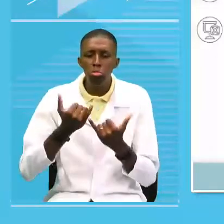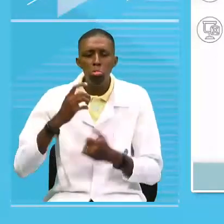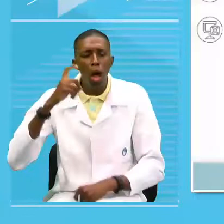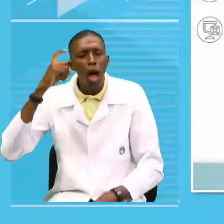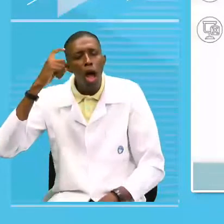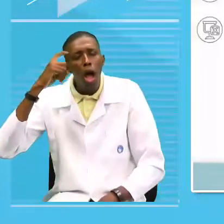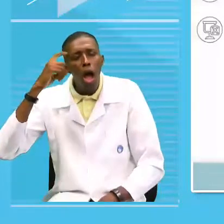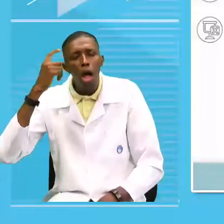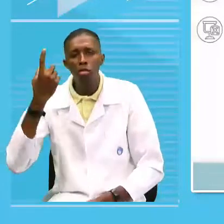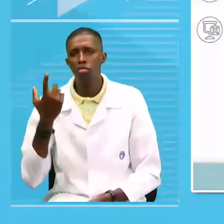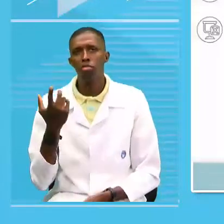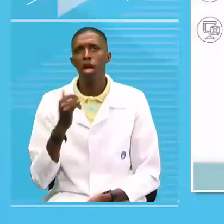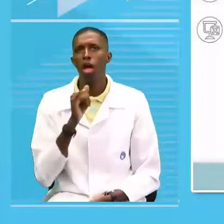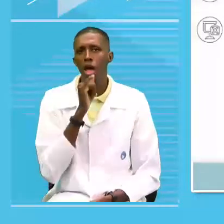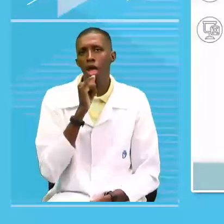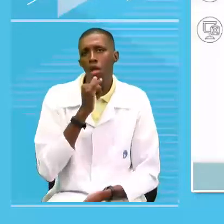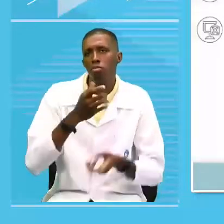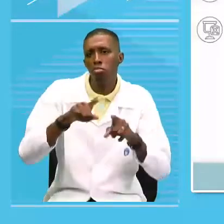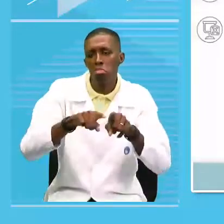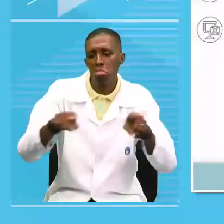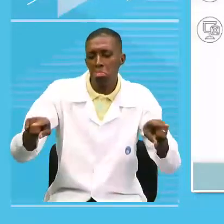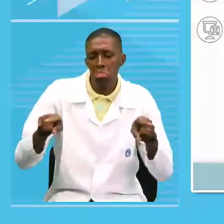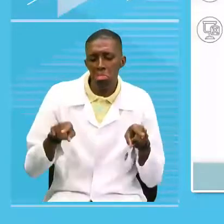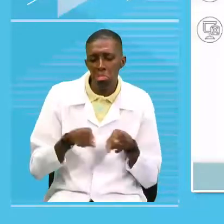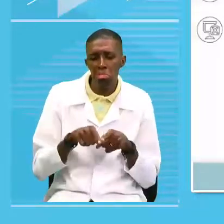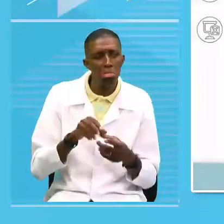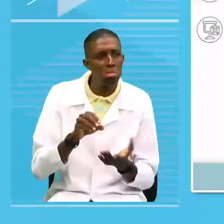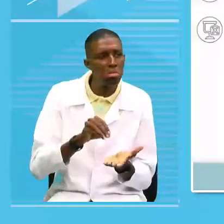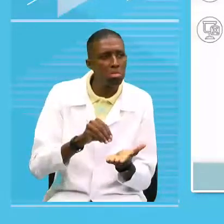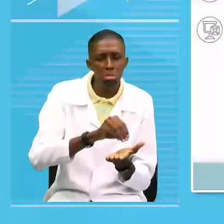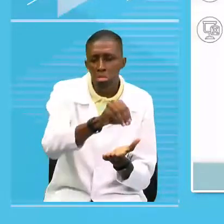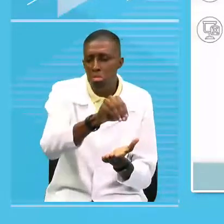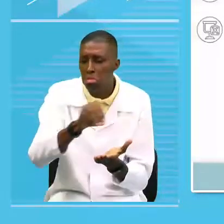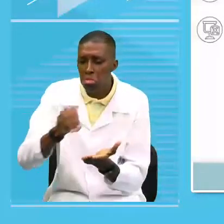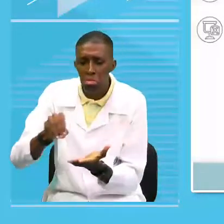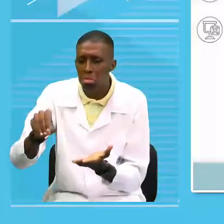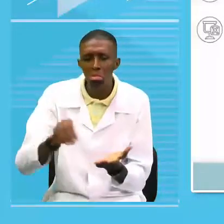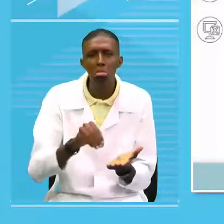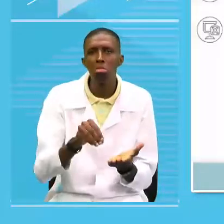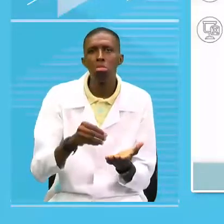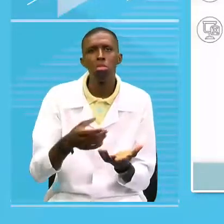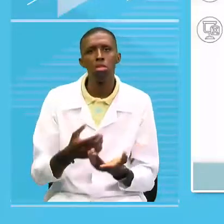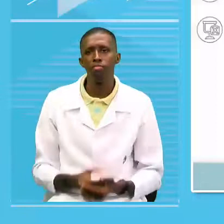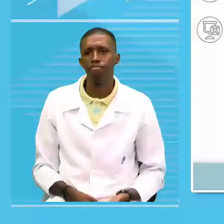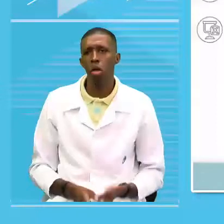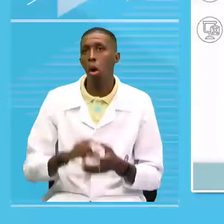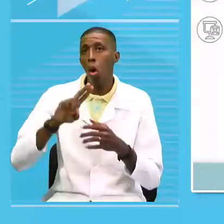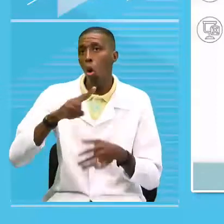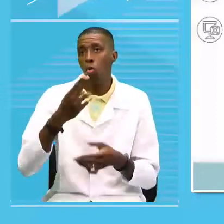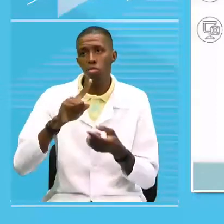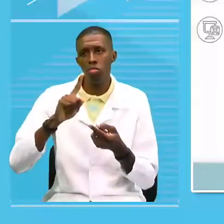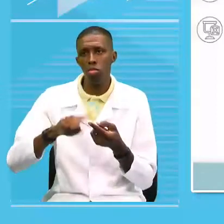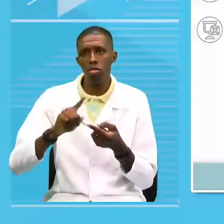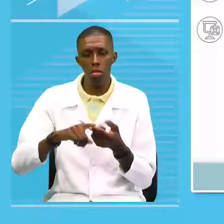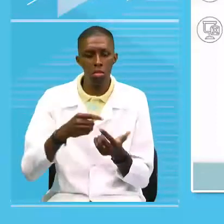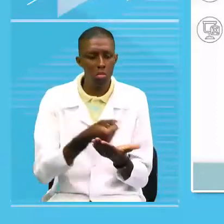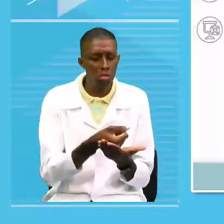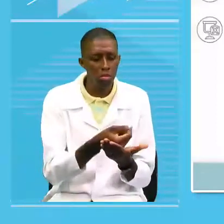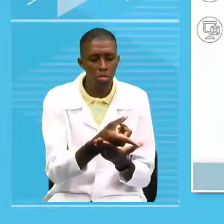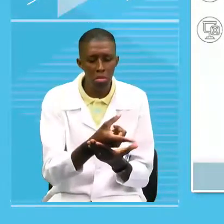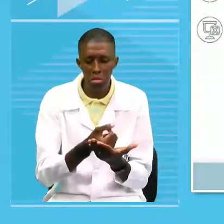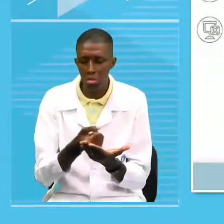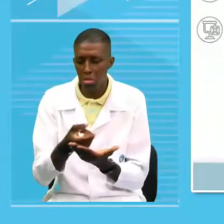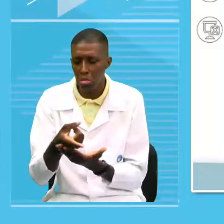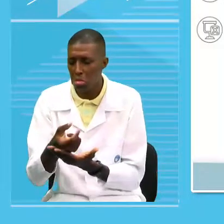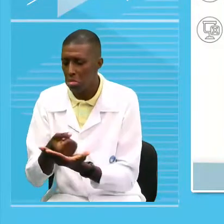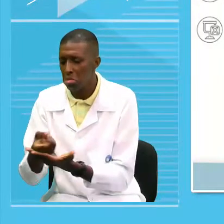Psicologia de dizer que a gente acaba também tem ficado muito disperso porque é muito informação